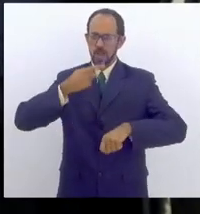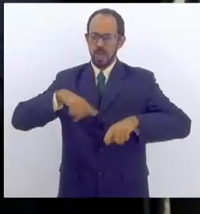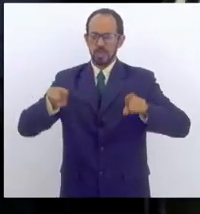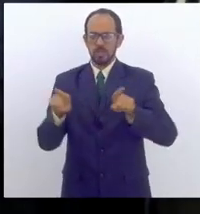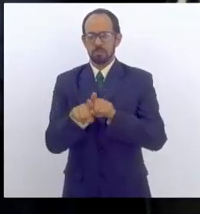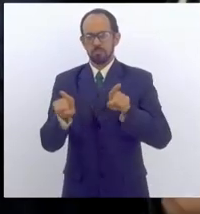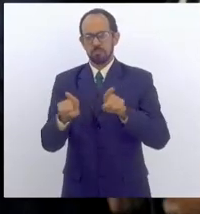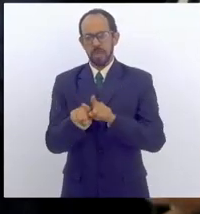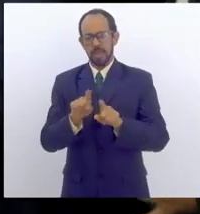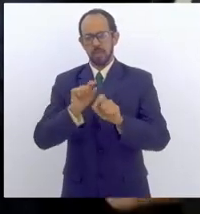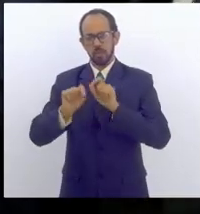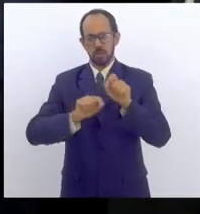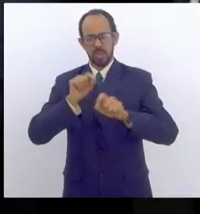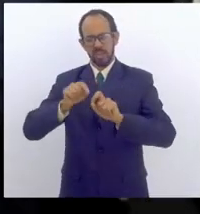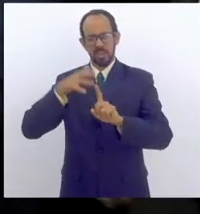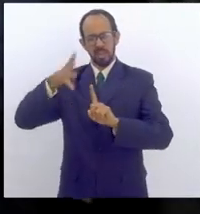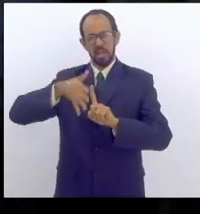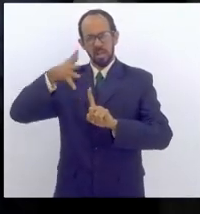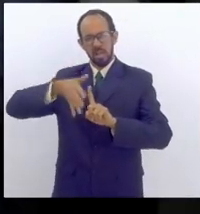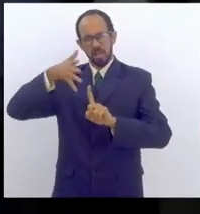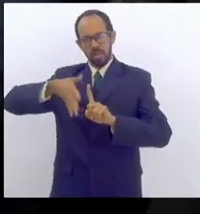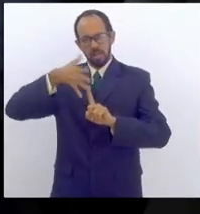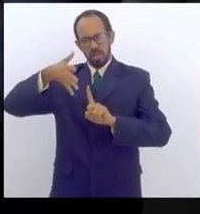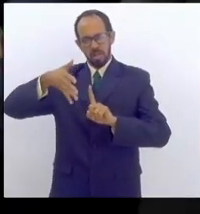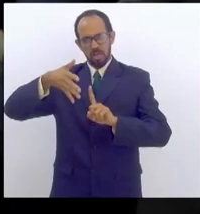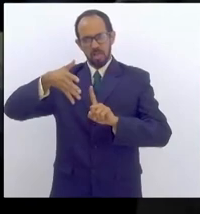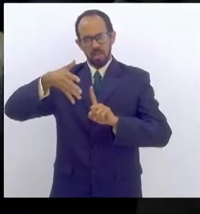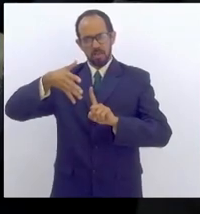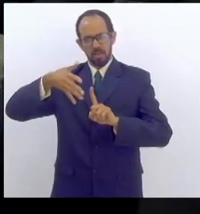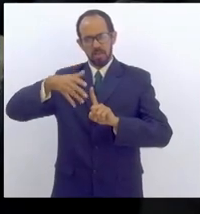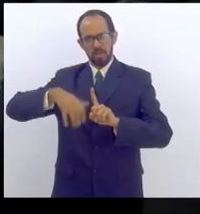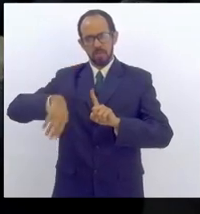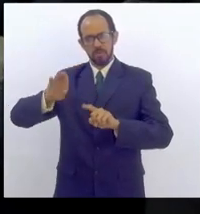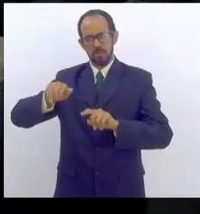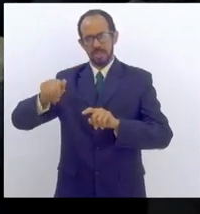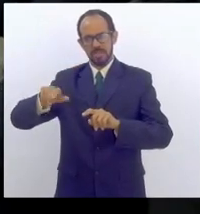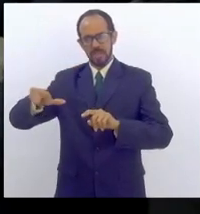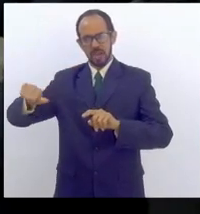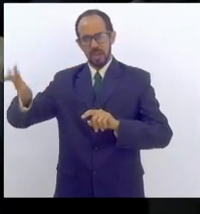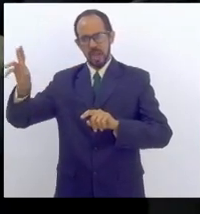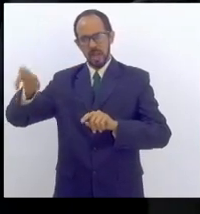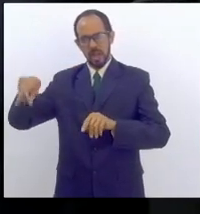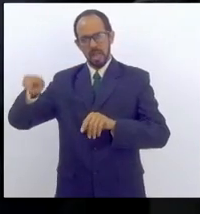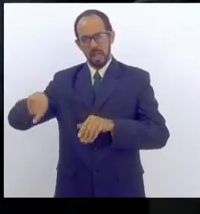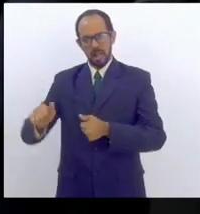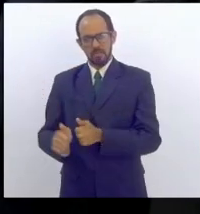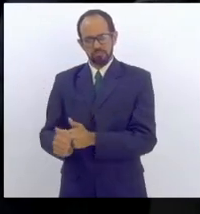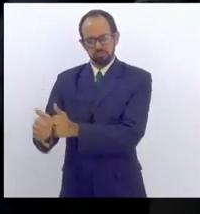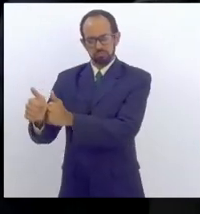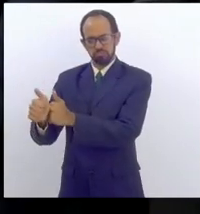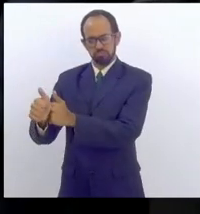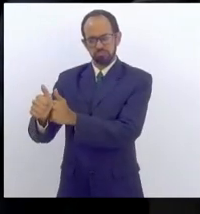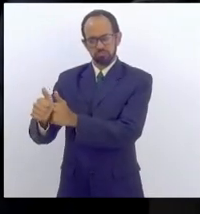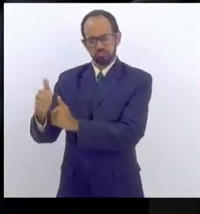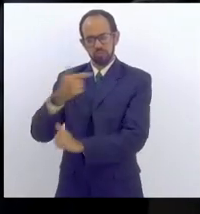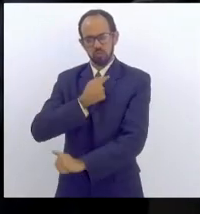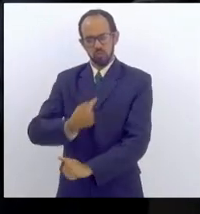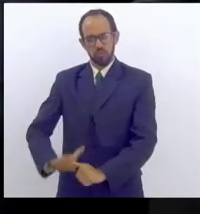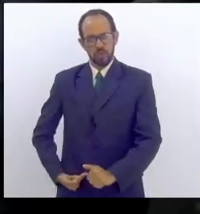que essa narrativa, que a chapa de Rodrigo Bacelar é uma chapa governista e que não vai ter a isenção